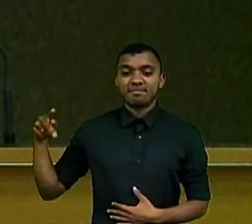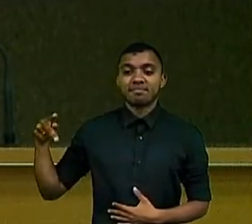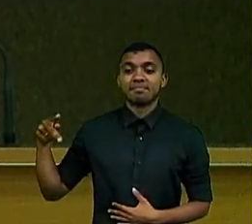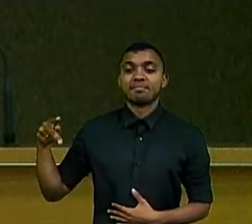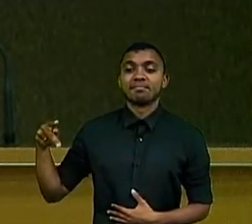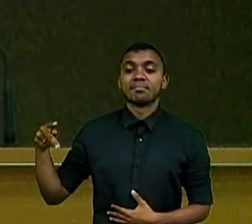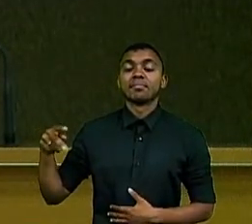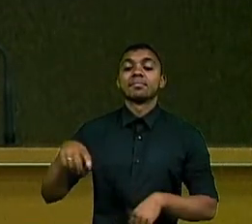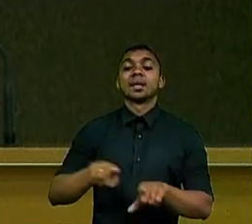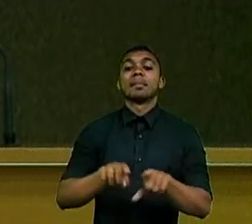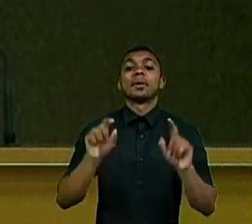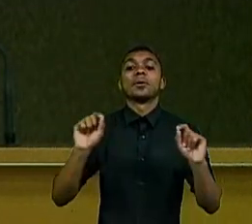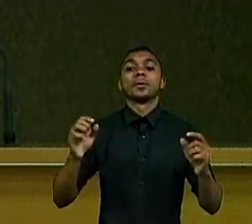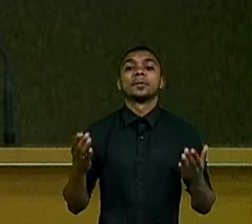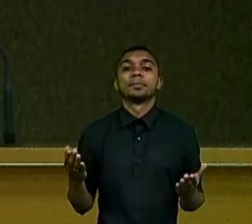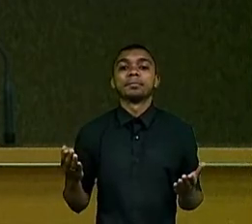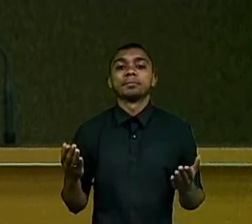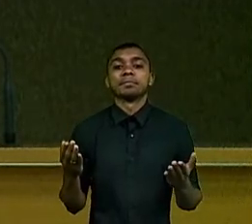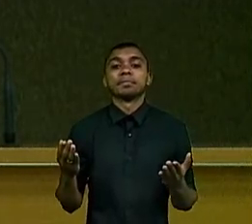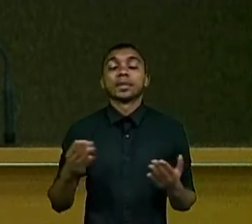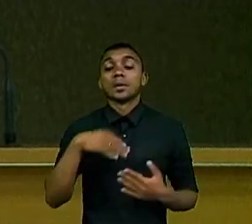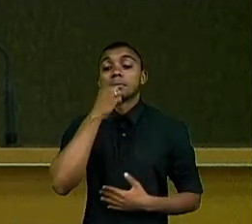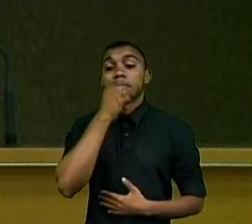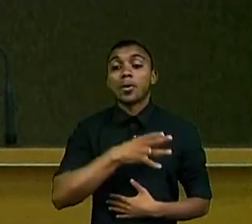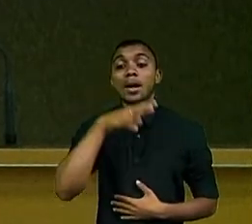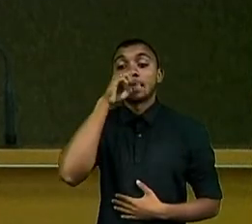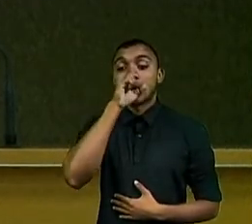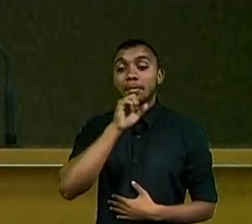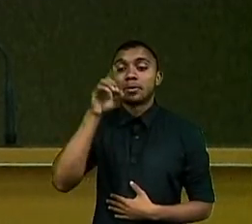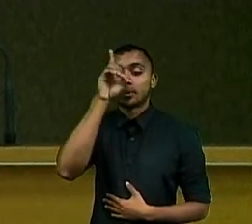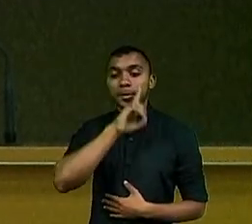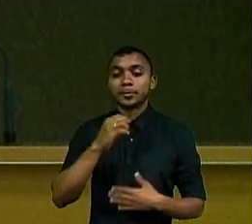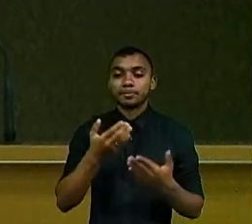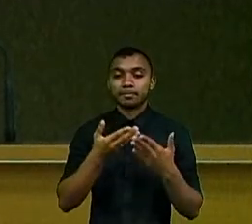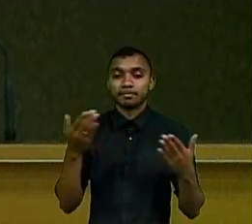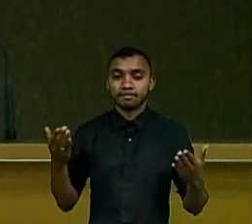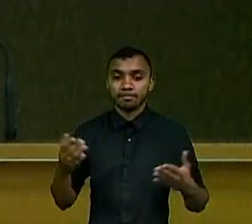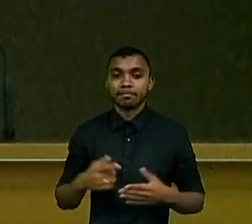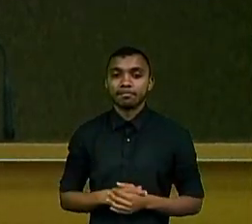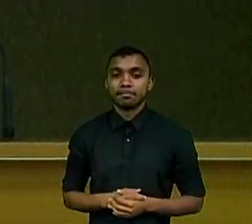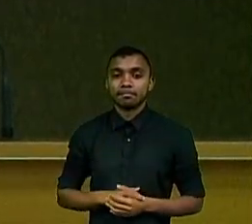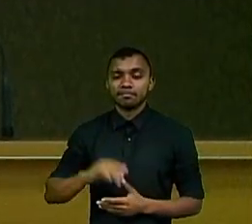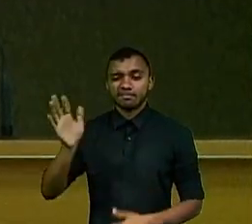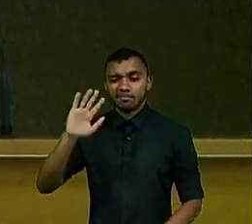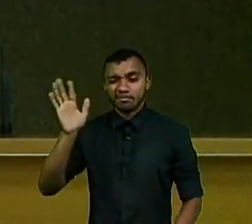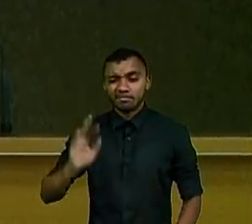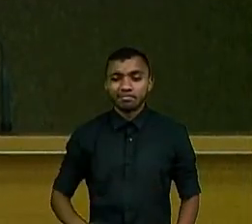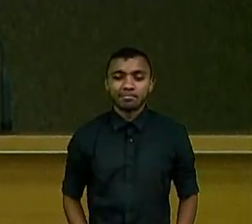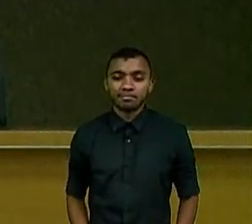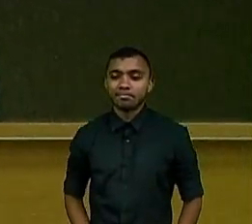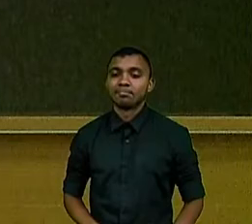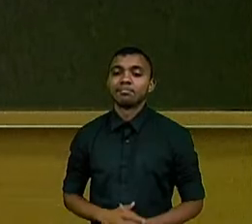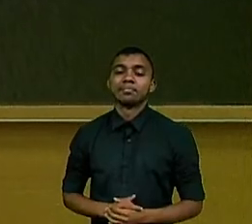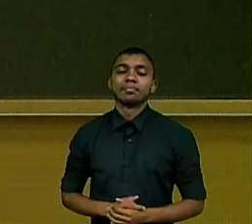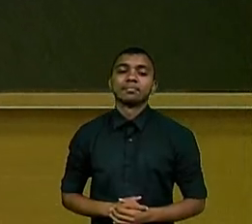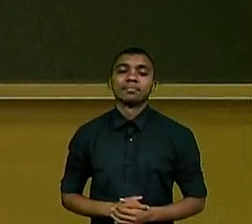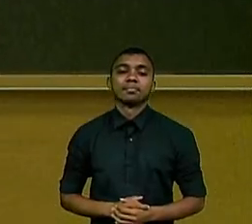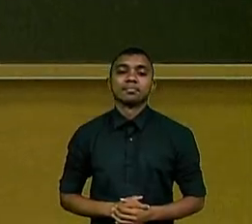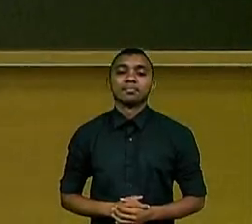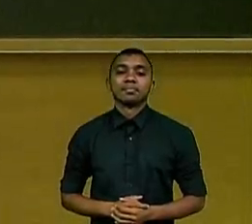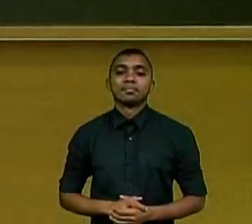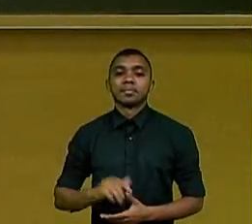obviamente um bom final de semana para todos vocês e até a próxima se Deus nos permitir